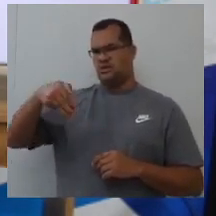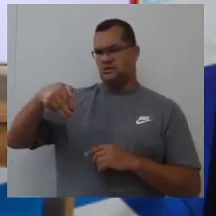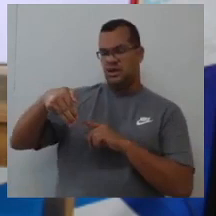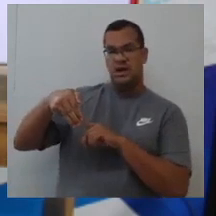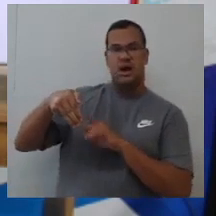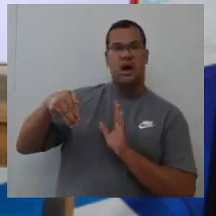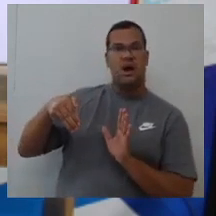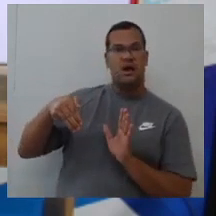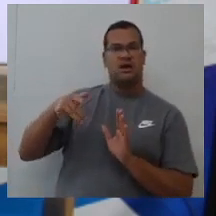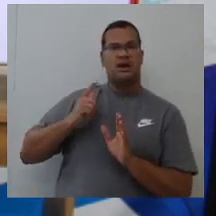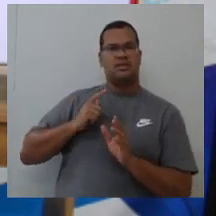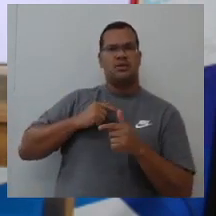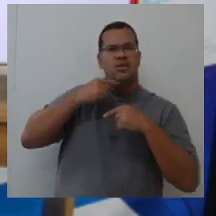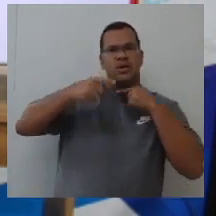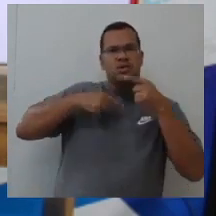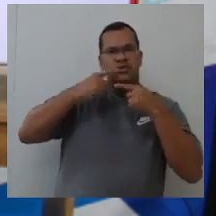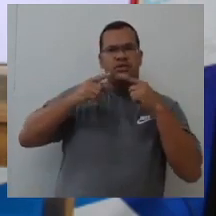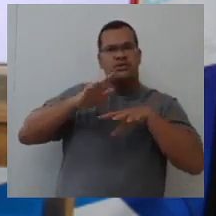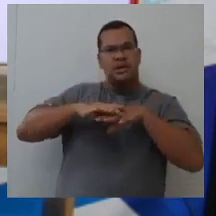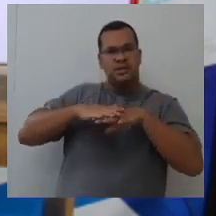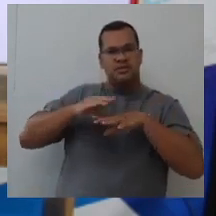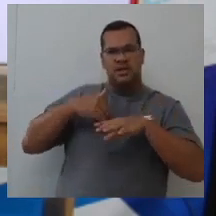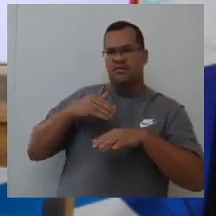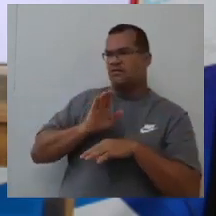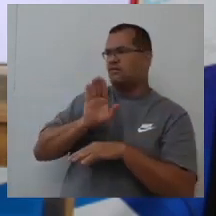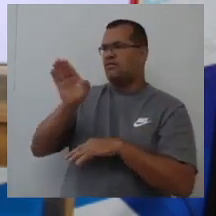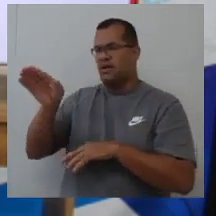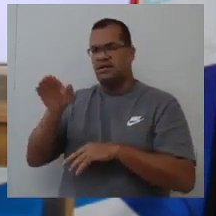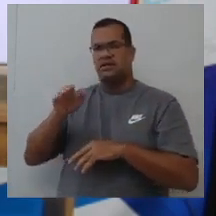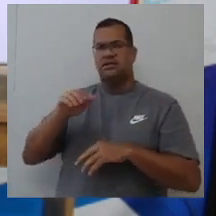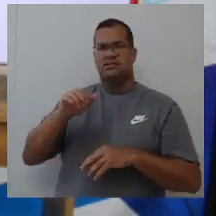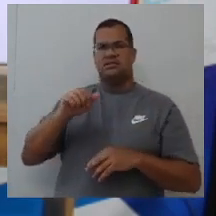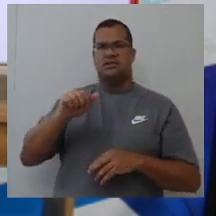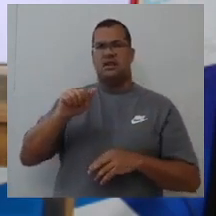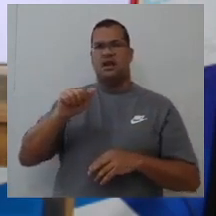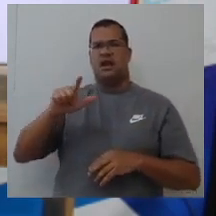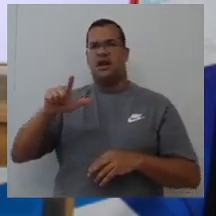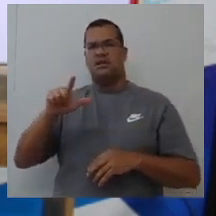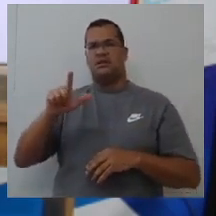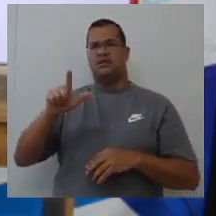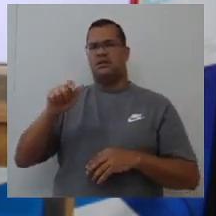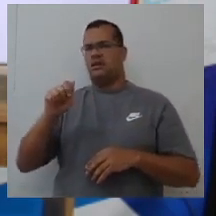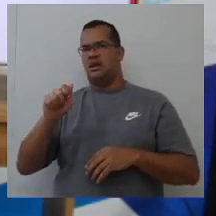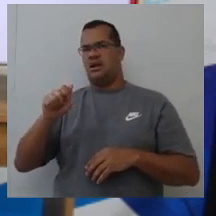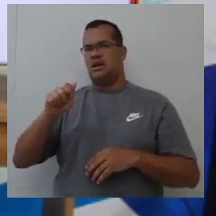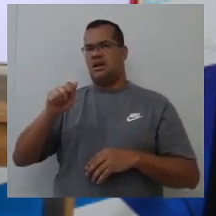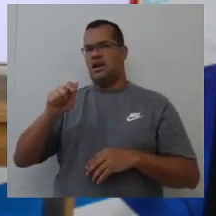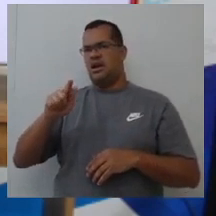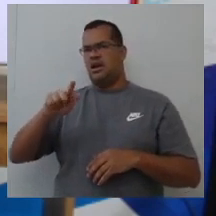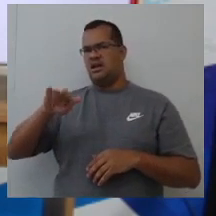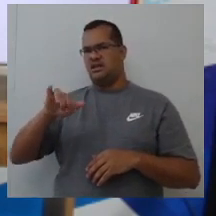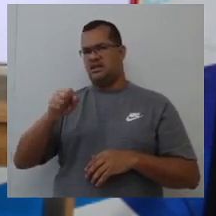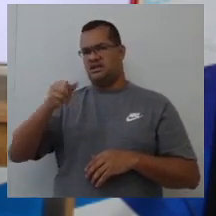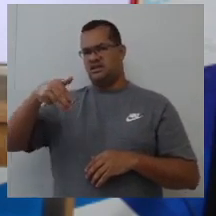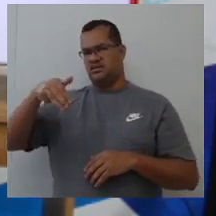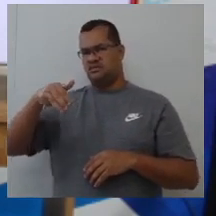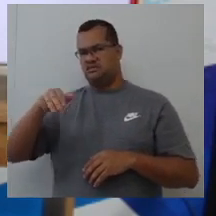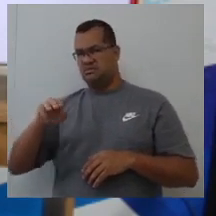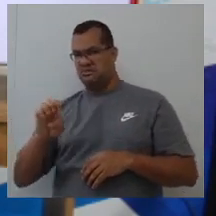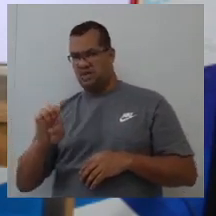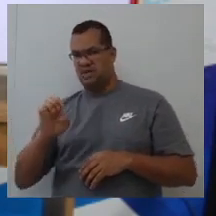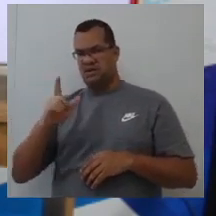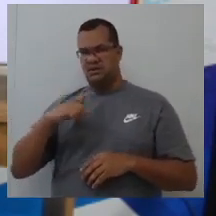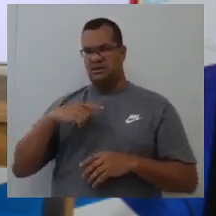dizia assim, quando tinha uma dúvida em matemática, dizia assim, vai falar lá com o Al-Khwarizmi, saca? Aí de tanto falar Al-Khwarizmi